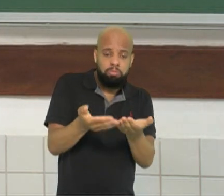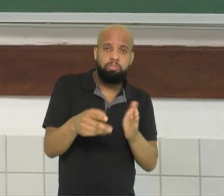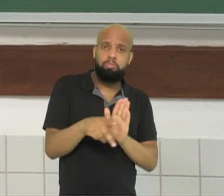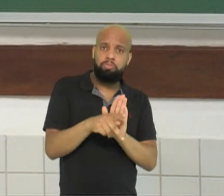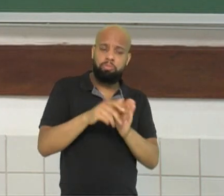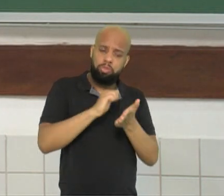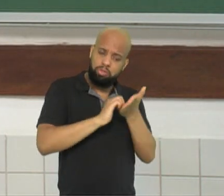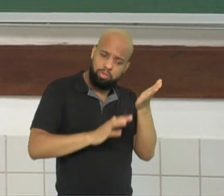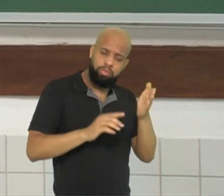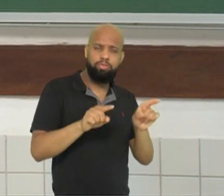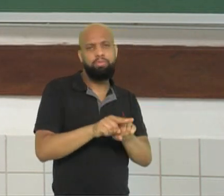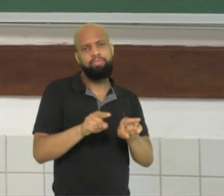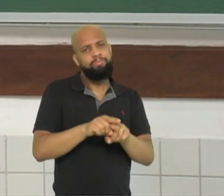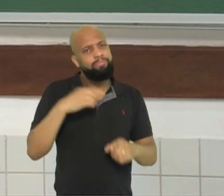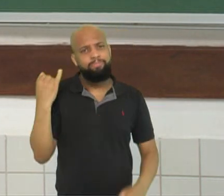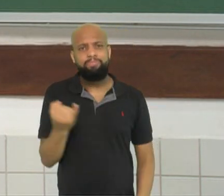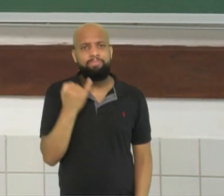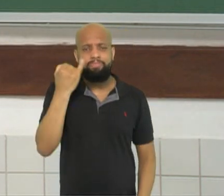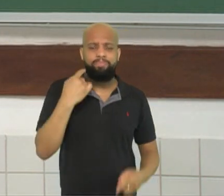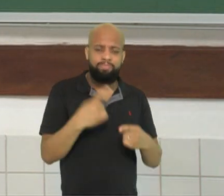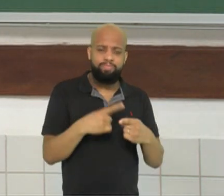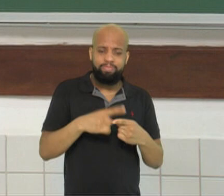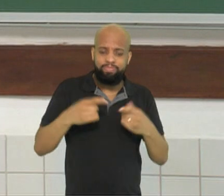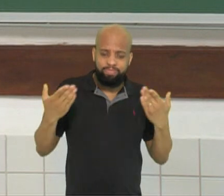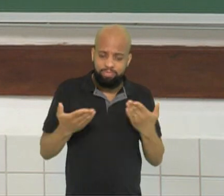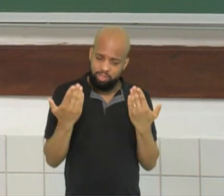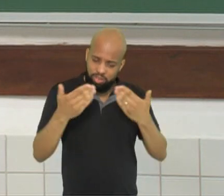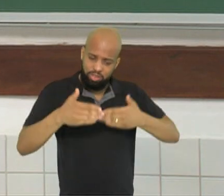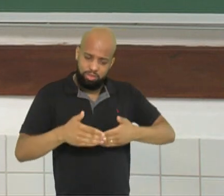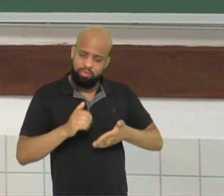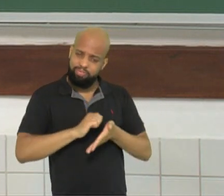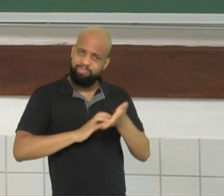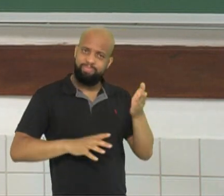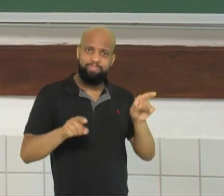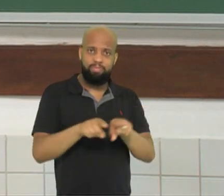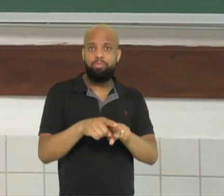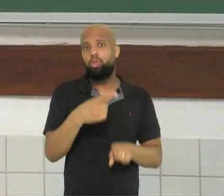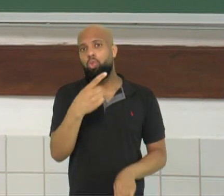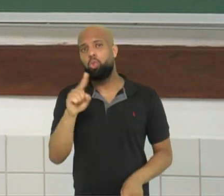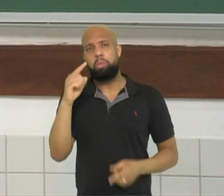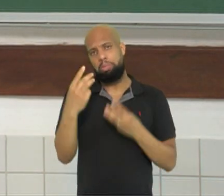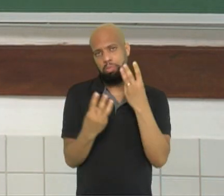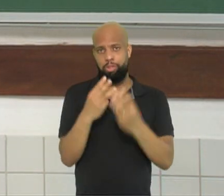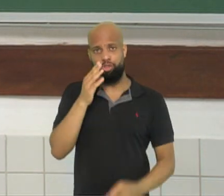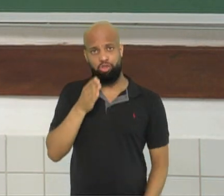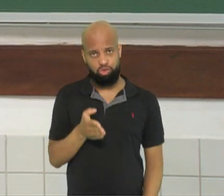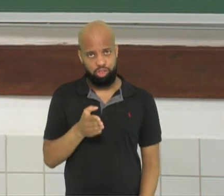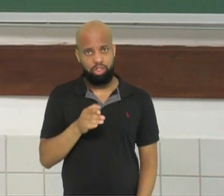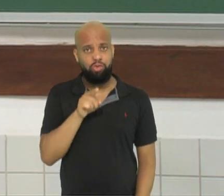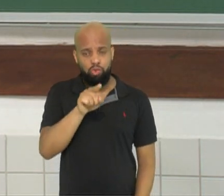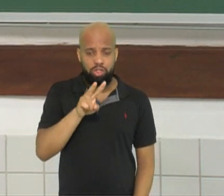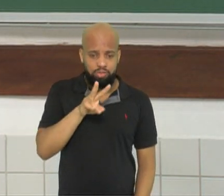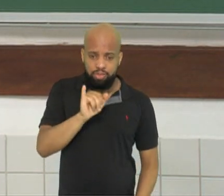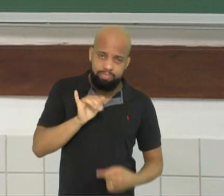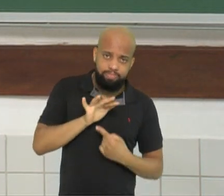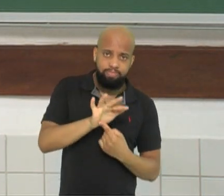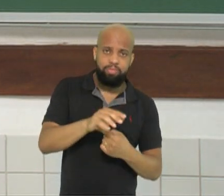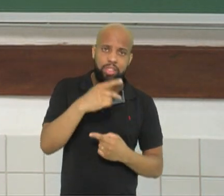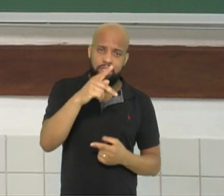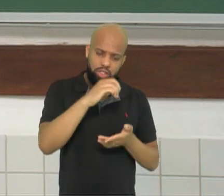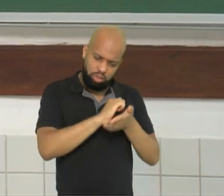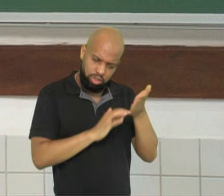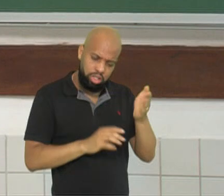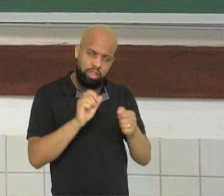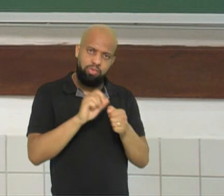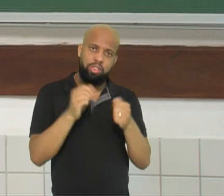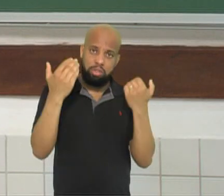as atividades. Gente, não esqueçam as avaliações agora. Nós estamos no último trimestre. Apresentem lá, né? Façam